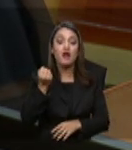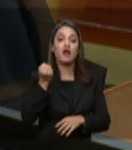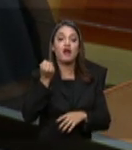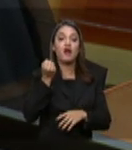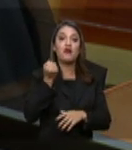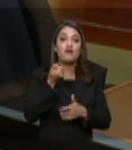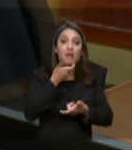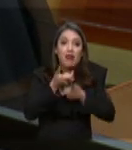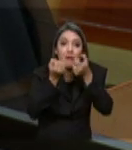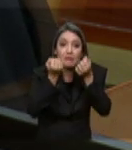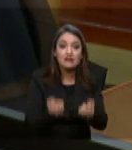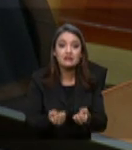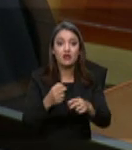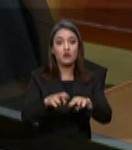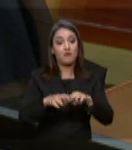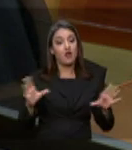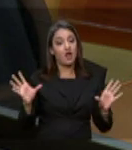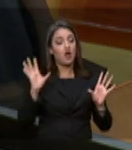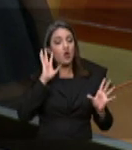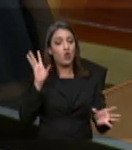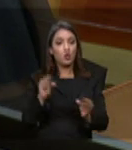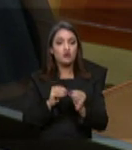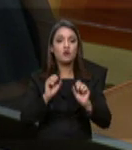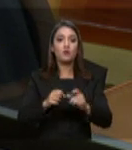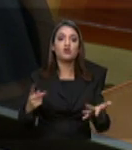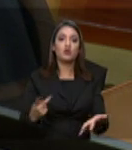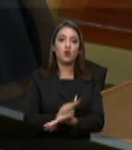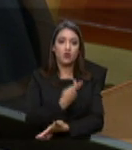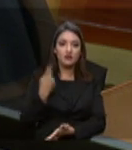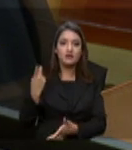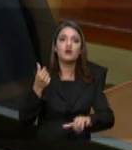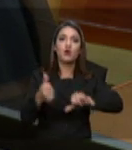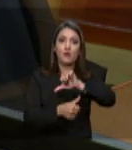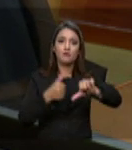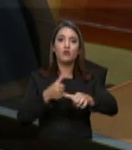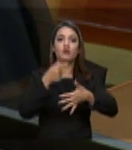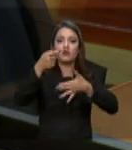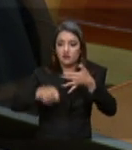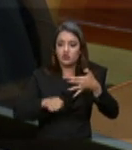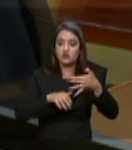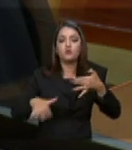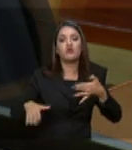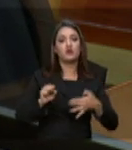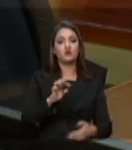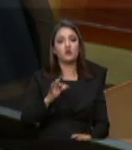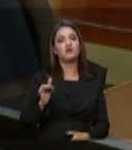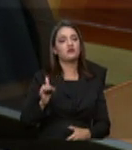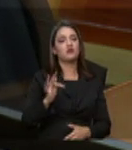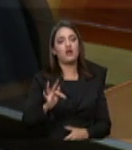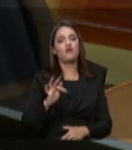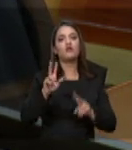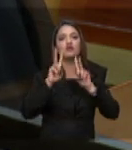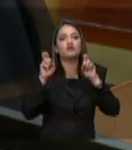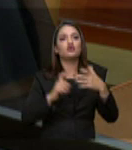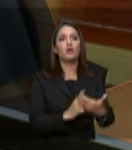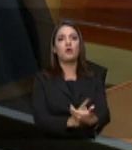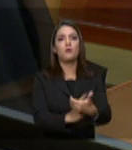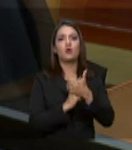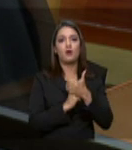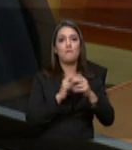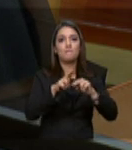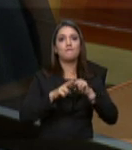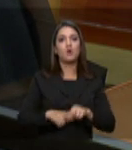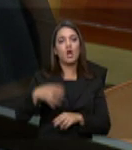a partir da conclusão de a provocar uma revisão da jurisprudência desta corte acerca da imunidade parlamentar em